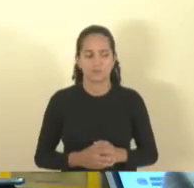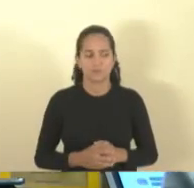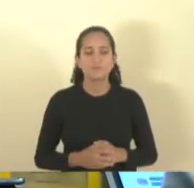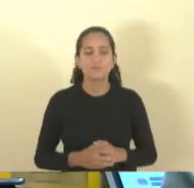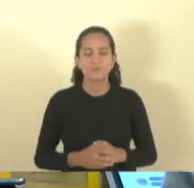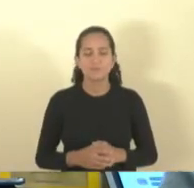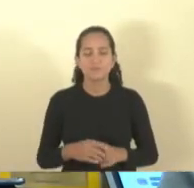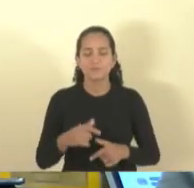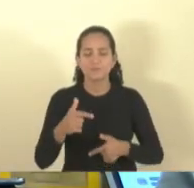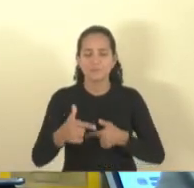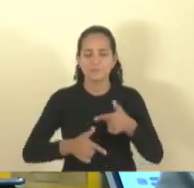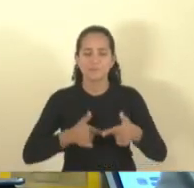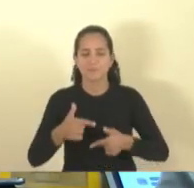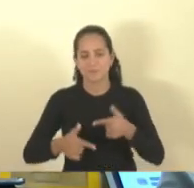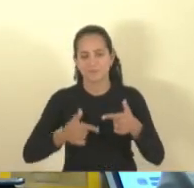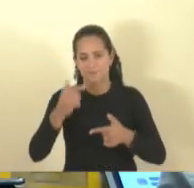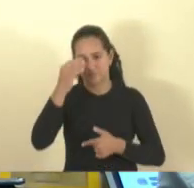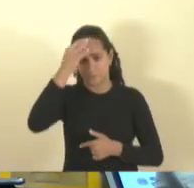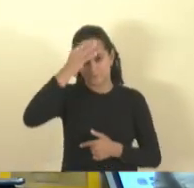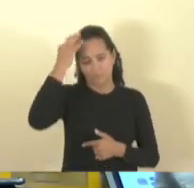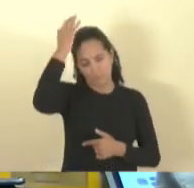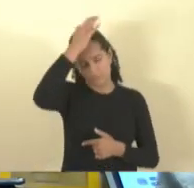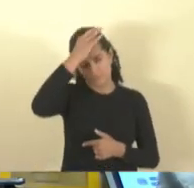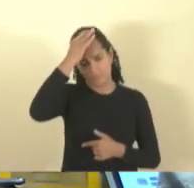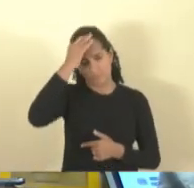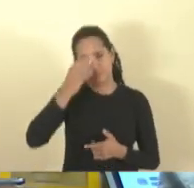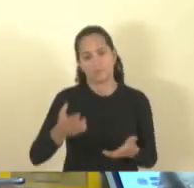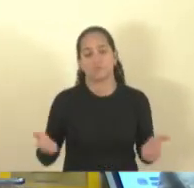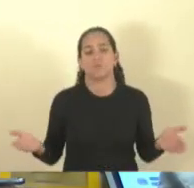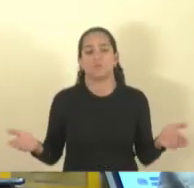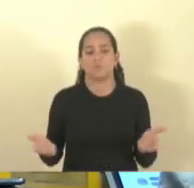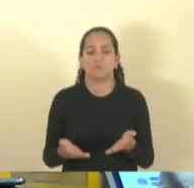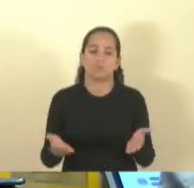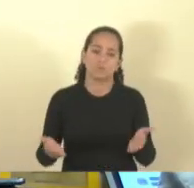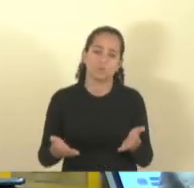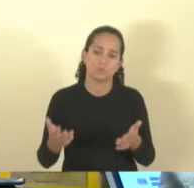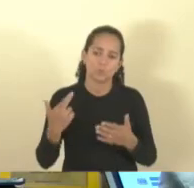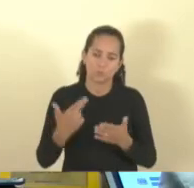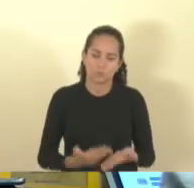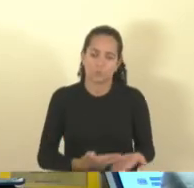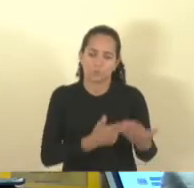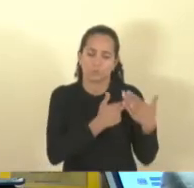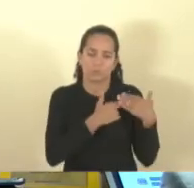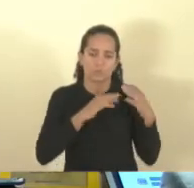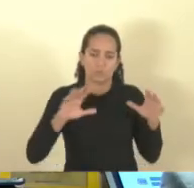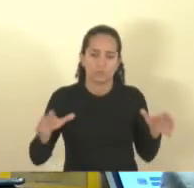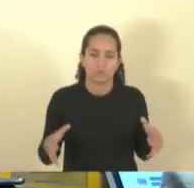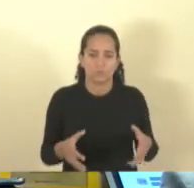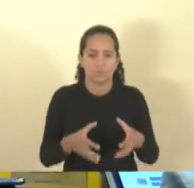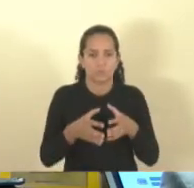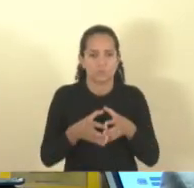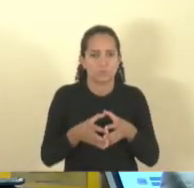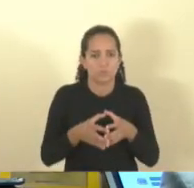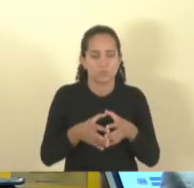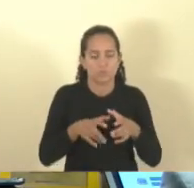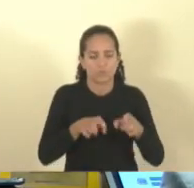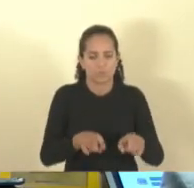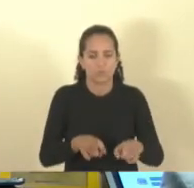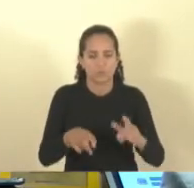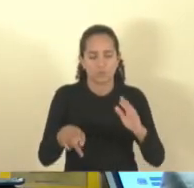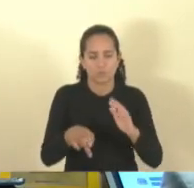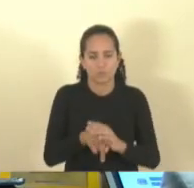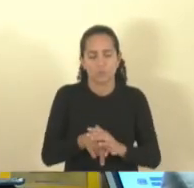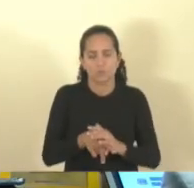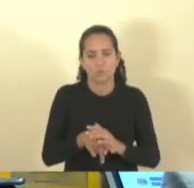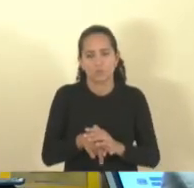Servidor de carreira do Governo do Estado do Espírito Santo e atualmente ocupa o cargo de chefe de equipe de fazendária na